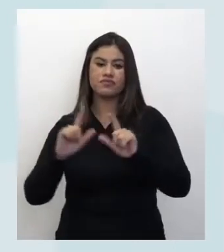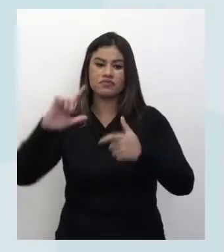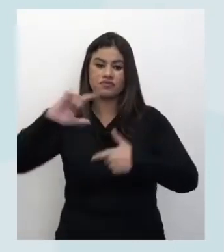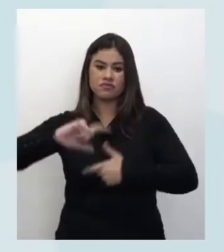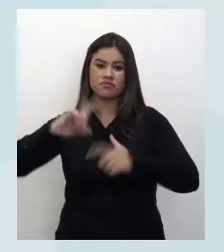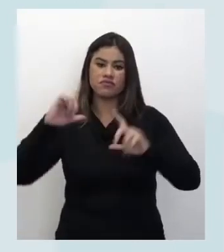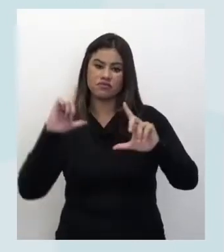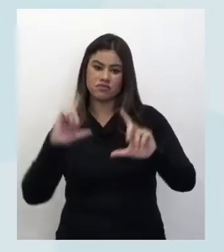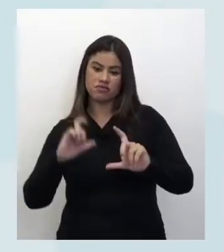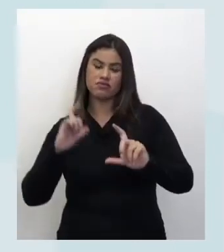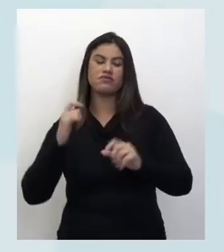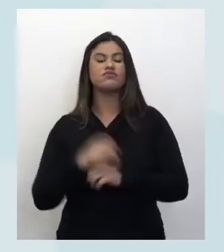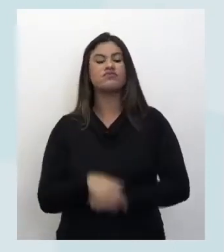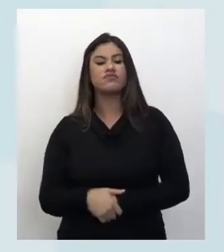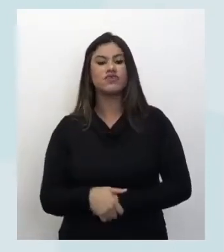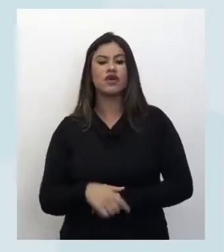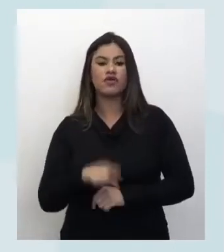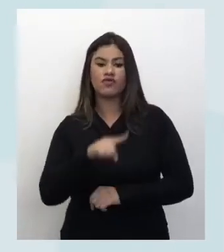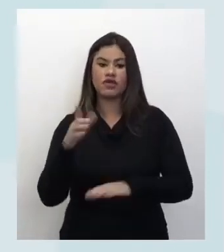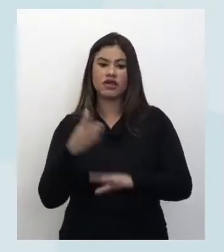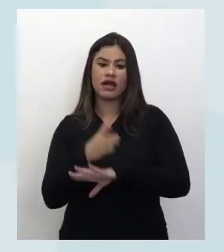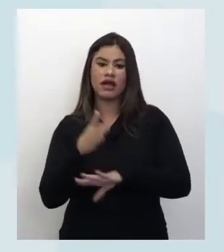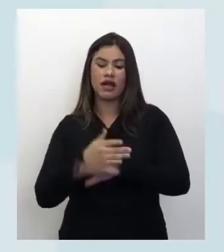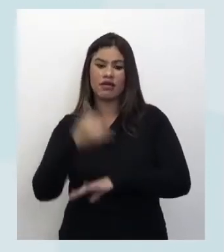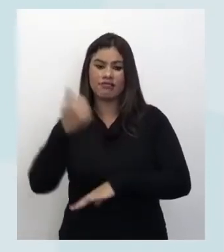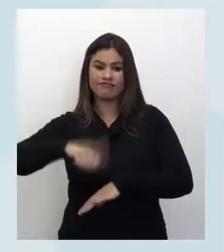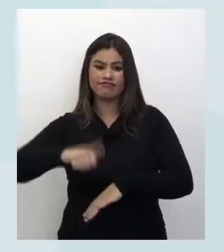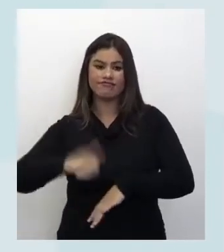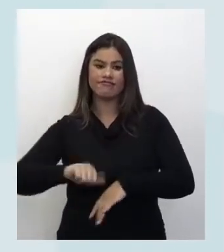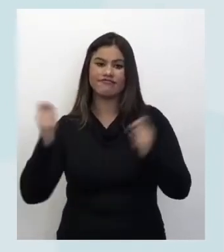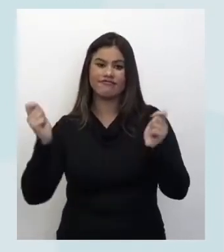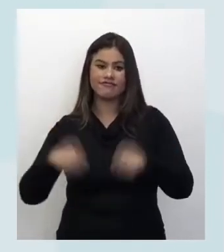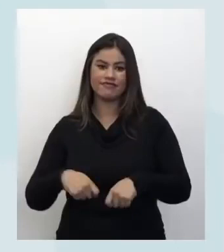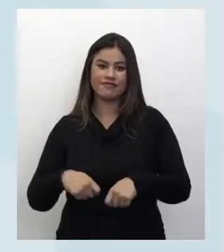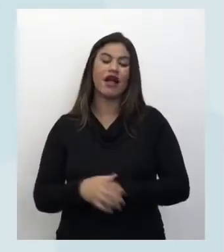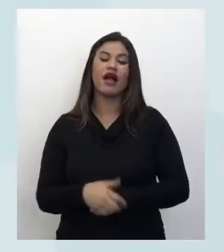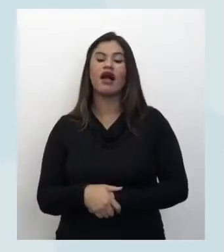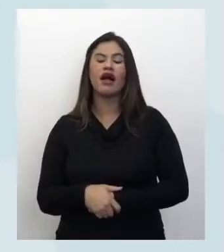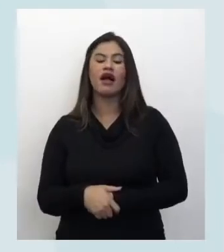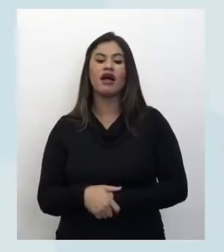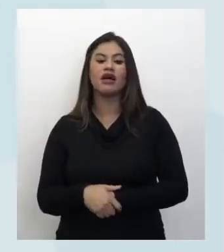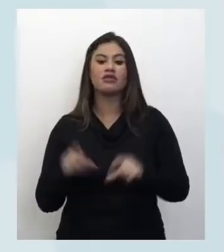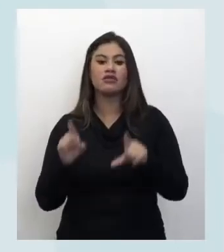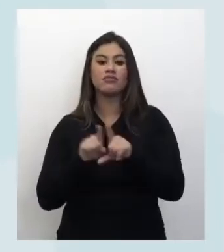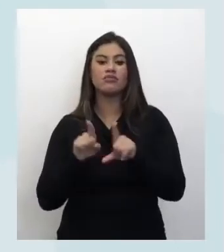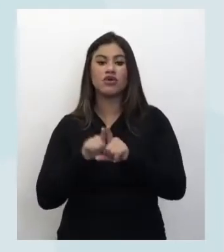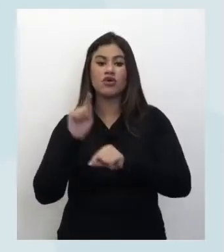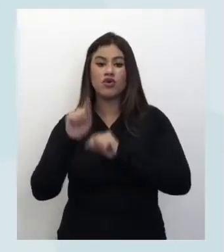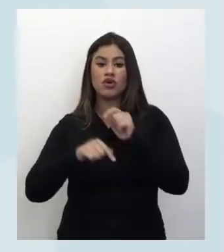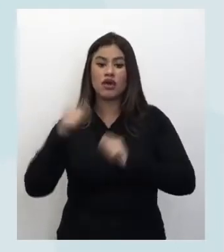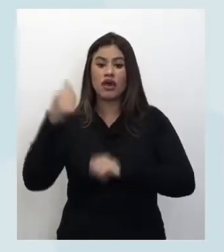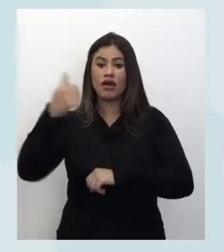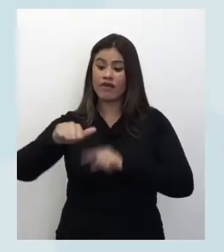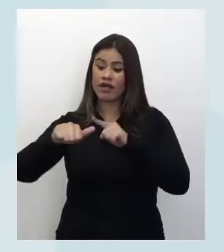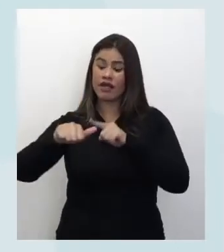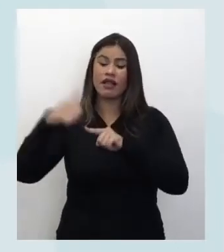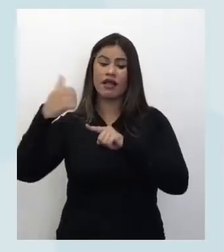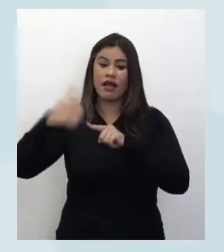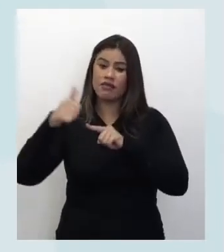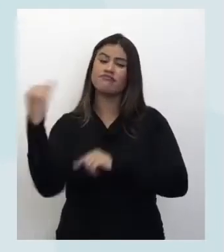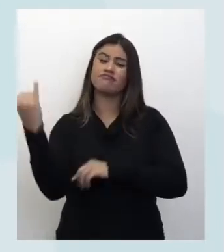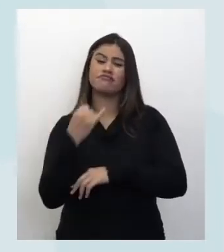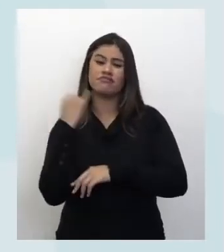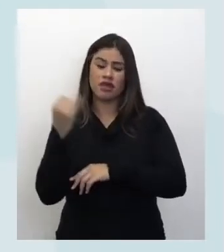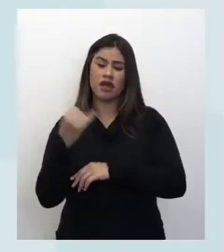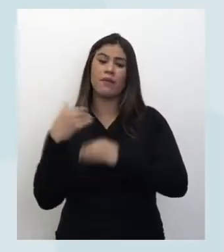tenham acesso, né, o que você acha. Vamos começar agora mesmo. Lembrando que avaliar é um ato muito importante, é um ato